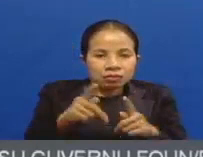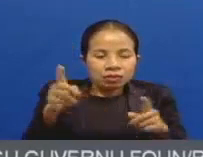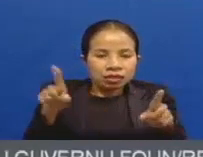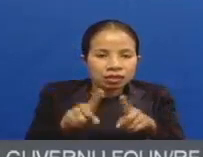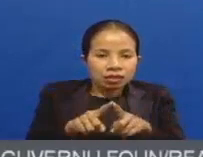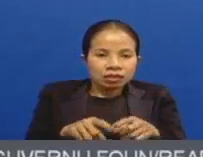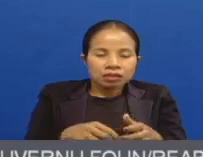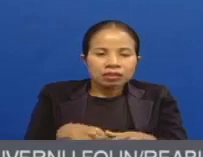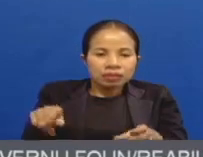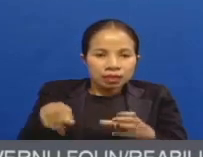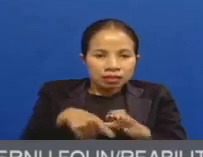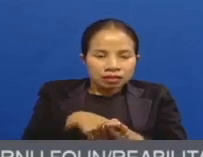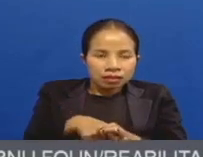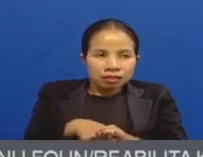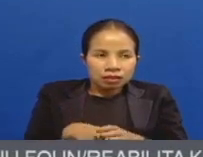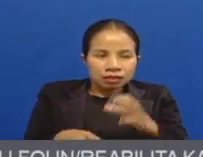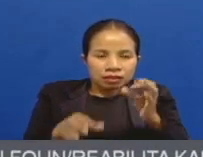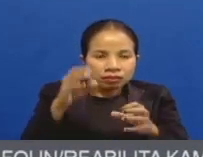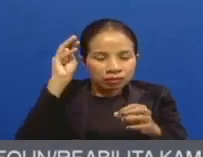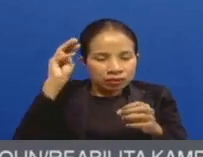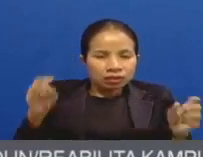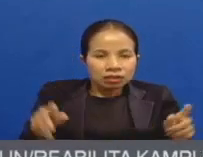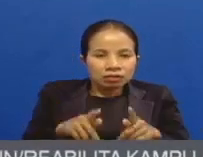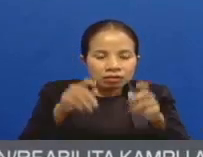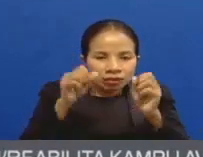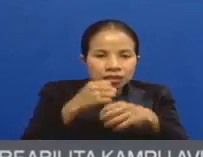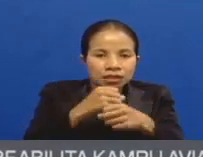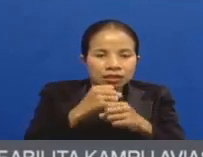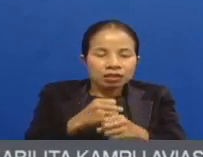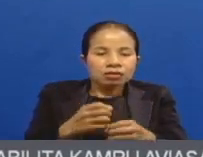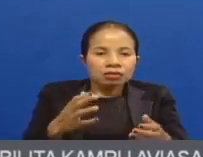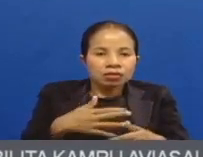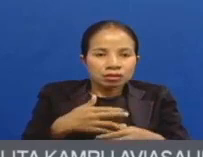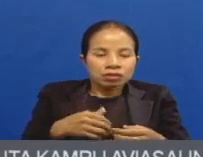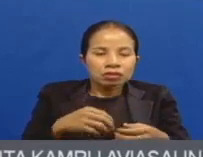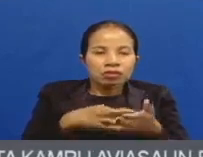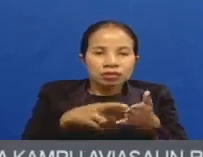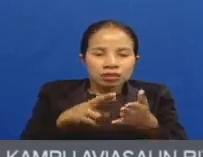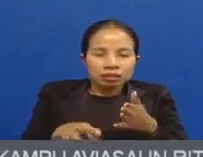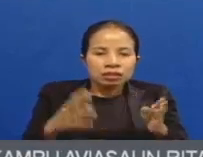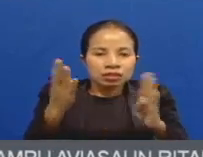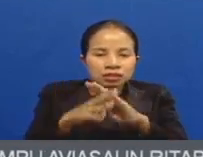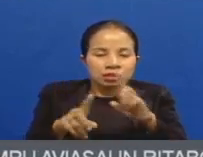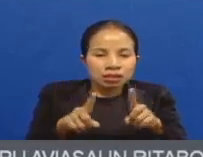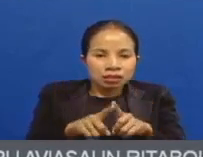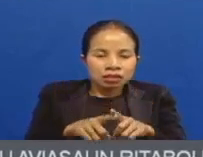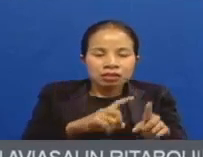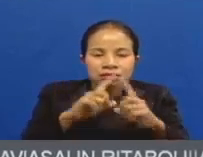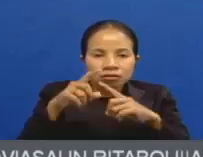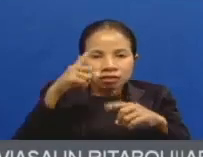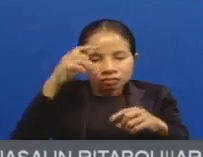Handesan autoparticipação. Autu ne Ministério Público bele halo apreciação. Odi resisto sai autoinquérito.